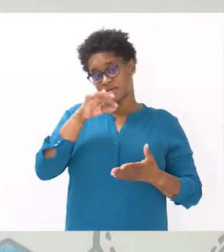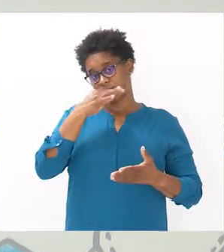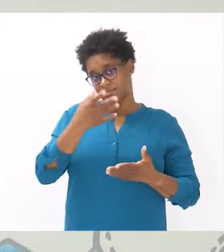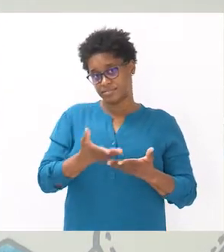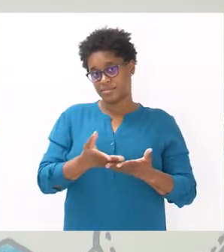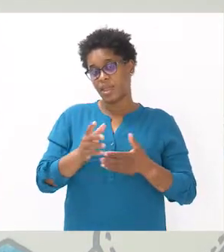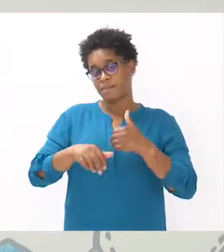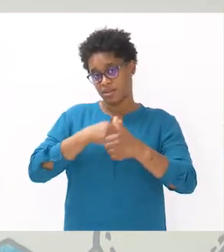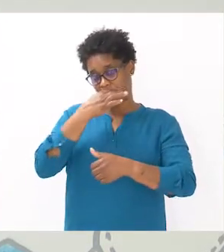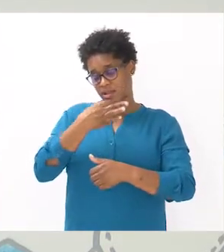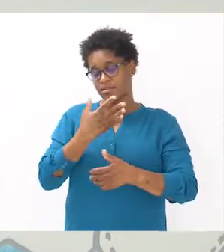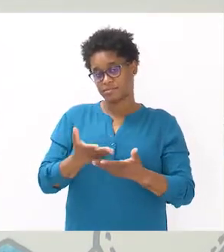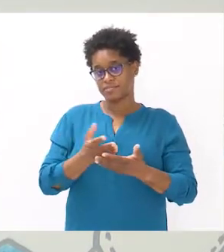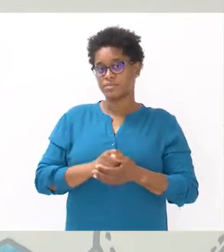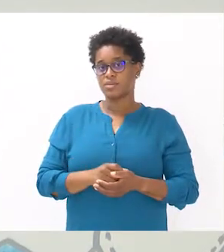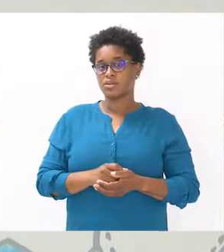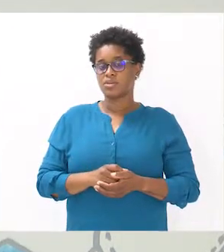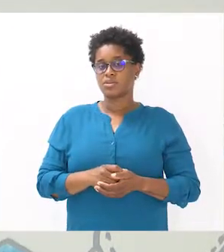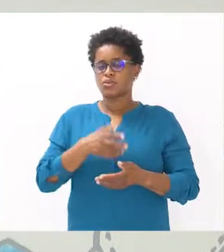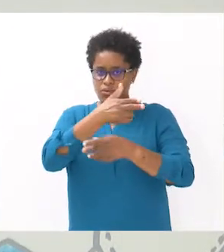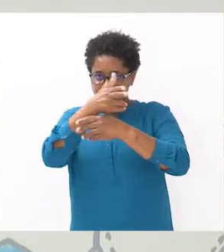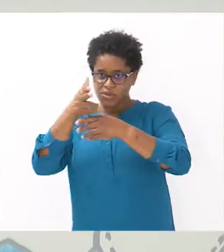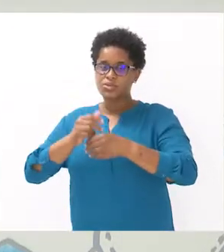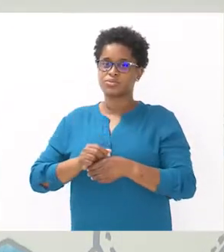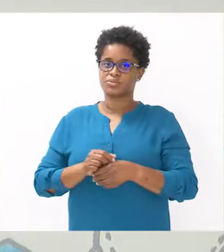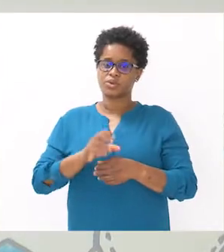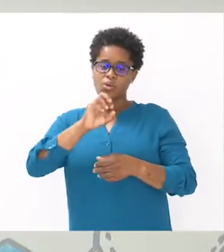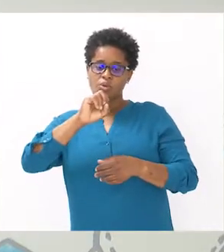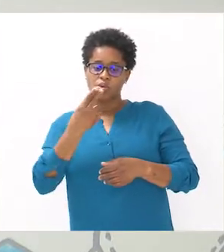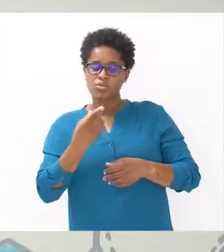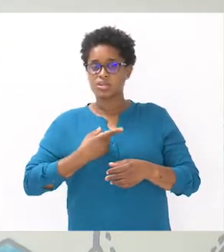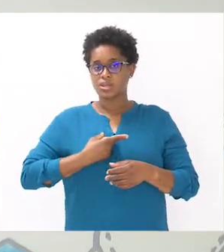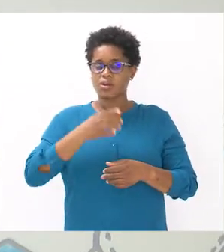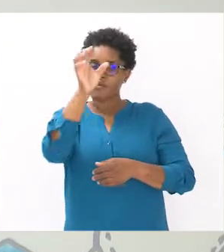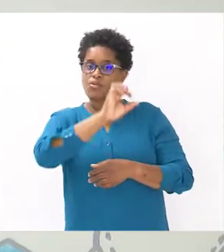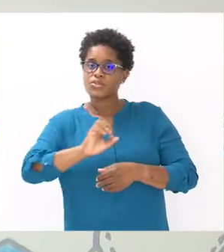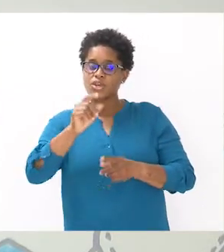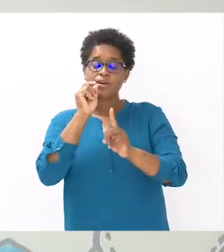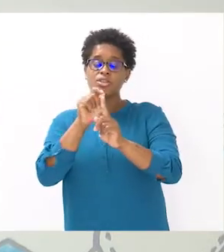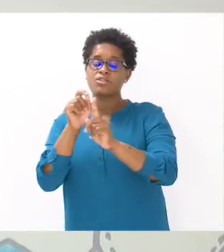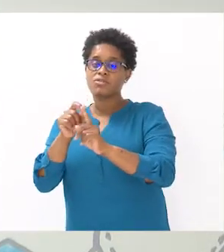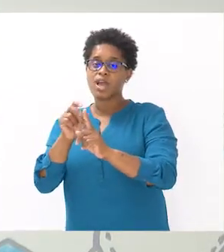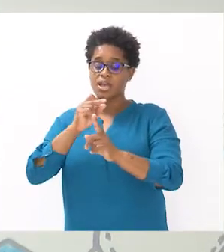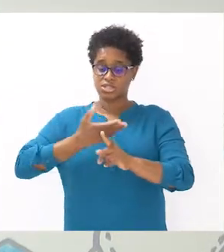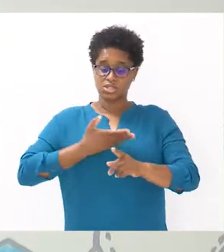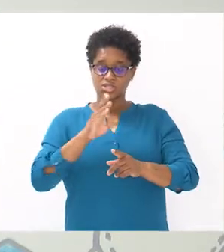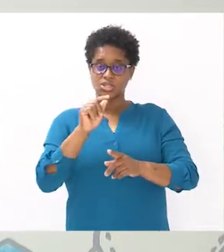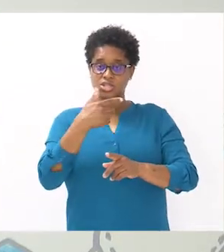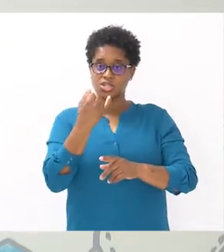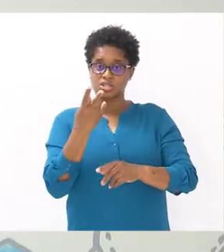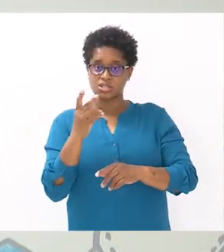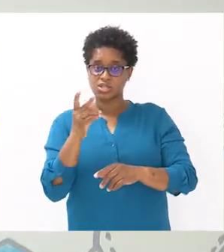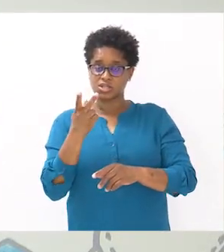se referem, melhor dizendo, no vídeo. Ou seja, vocês vão identificar os adjetivos